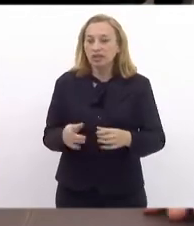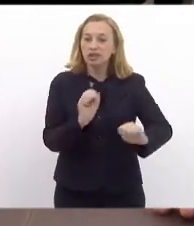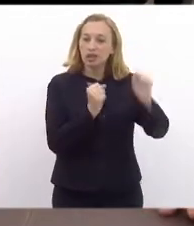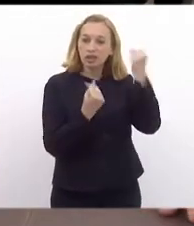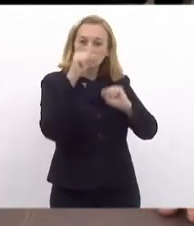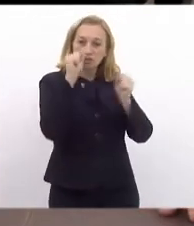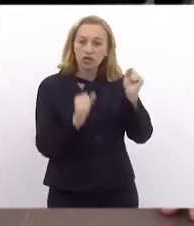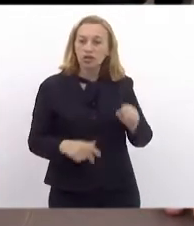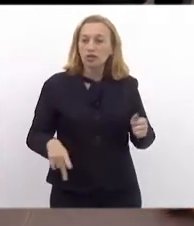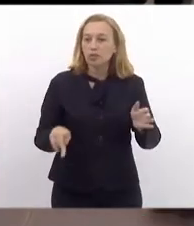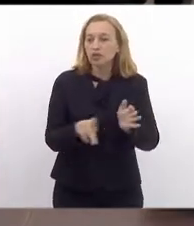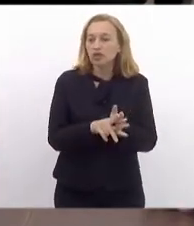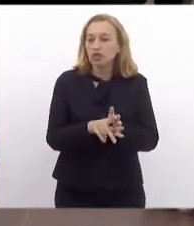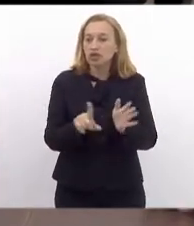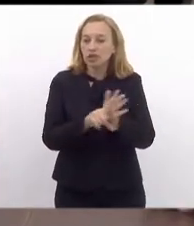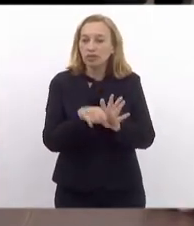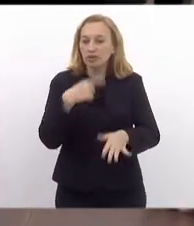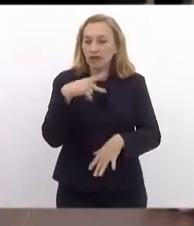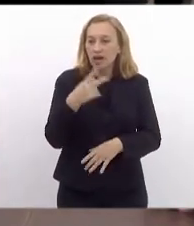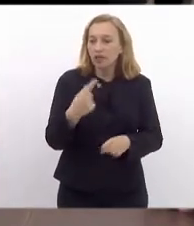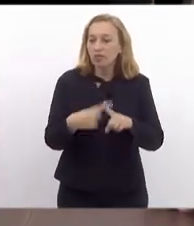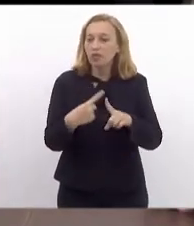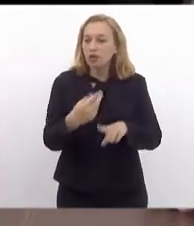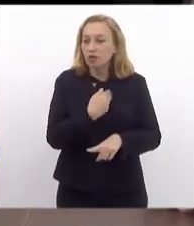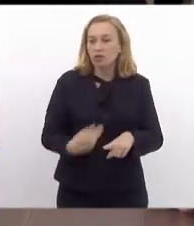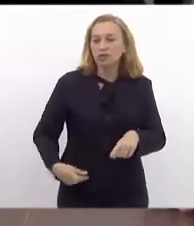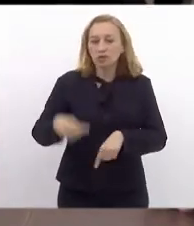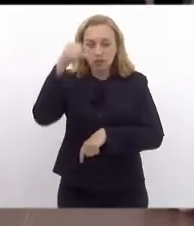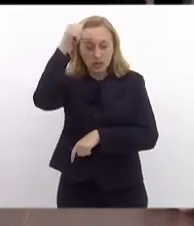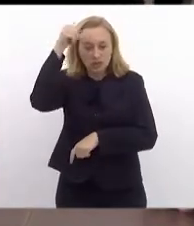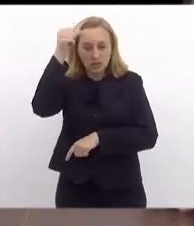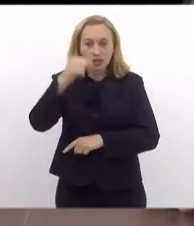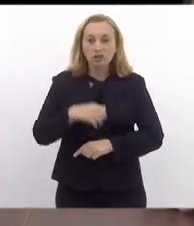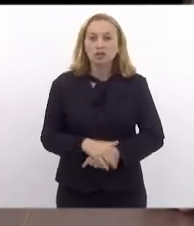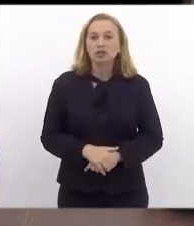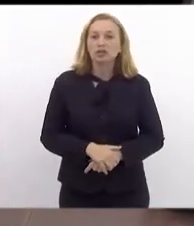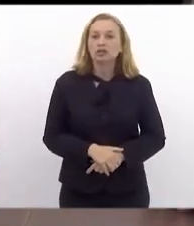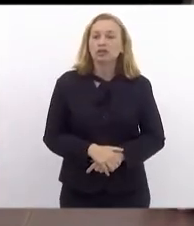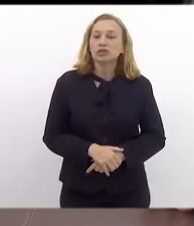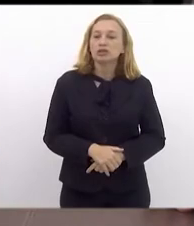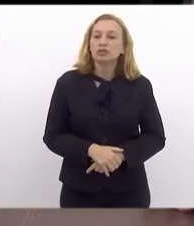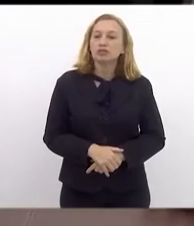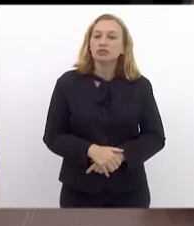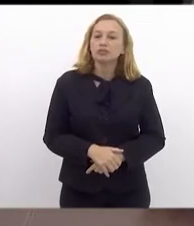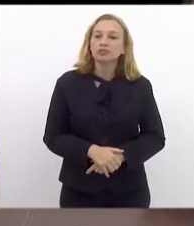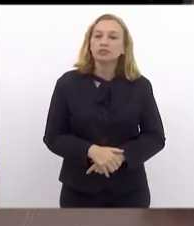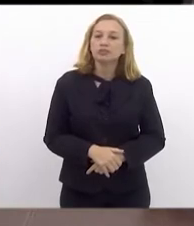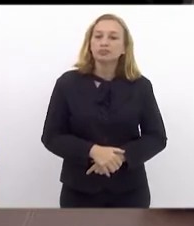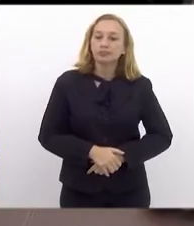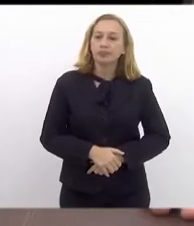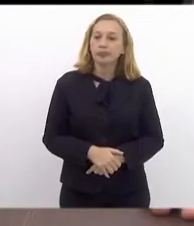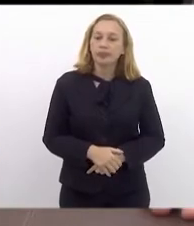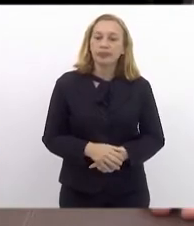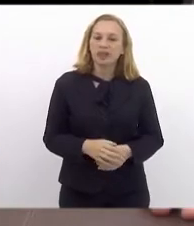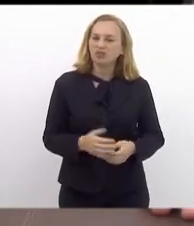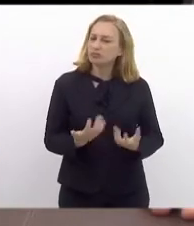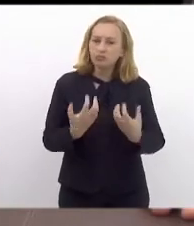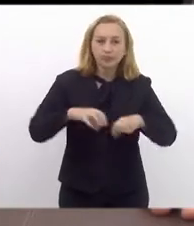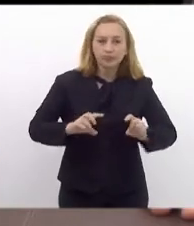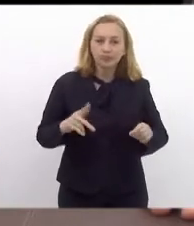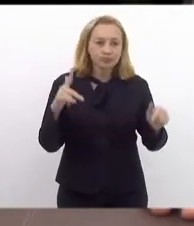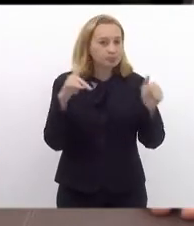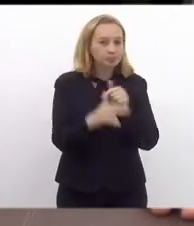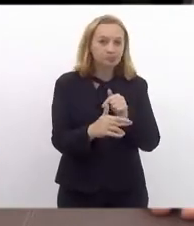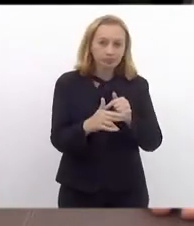falar desse projeto de lei porque o governador Cláudio Castro o governo do estado de forma nenhuma né que é impedir